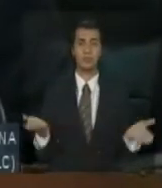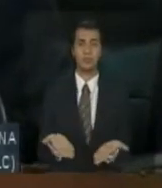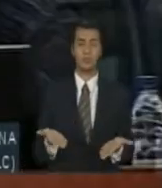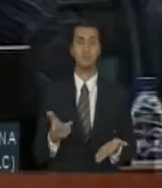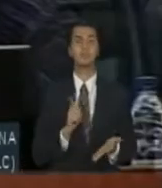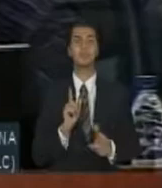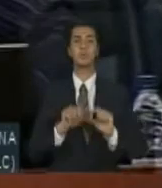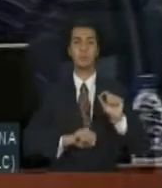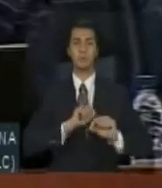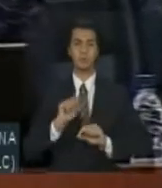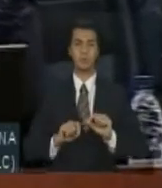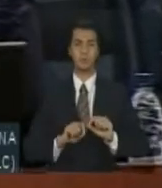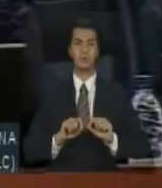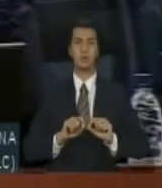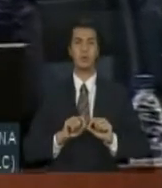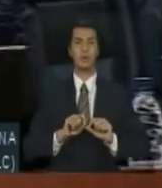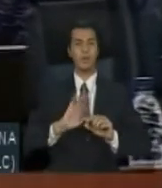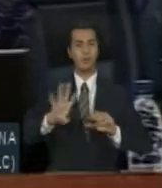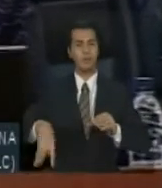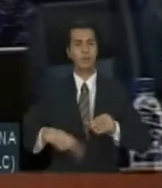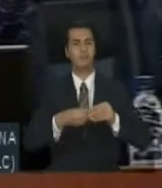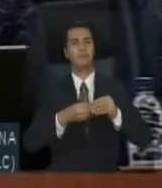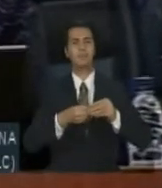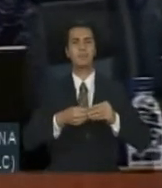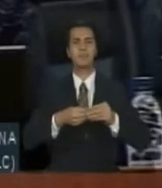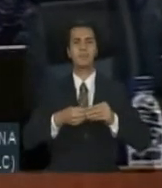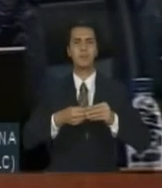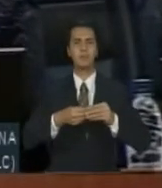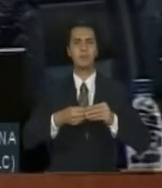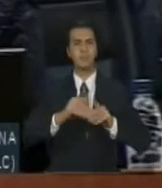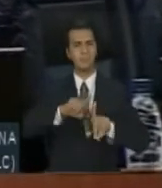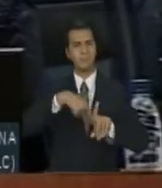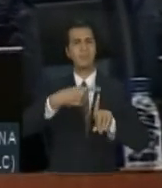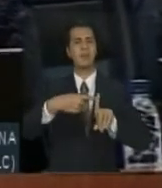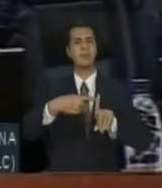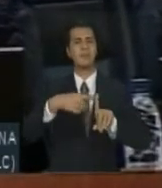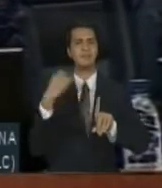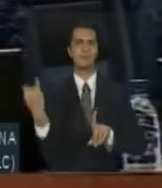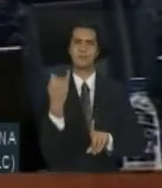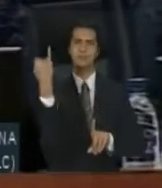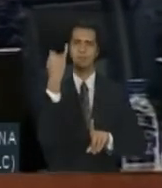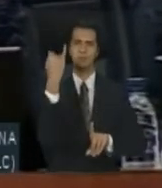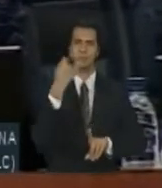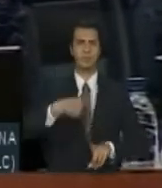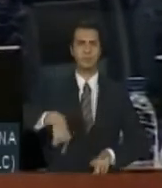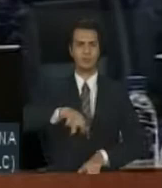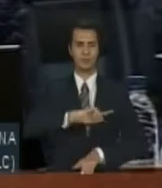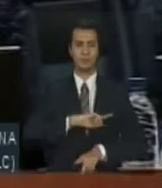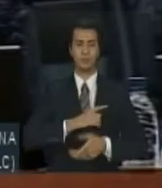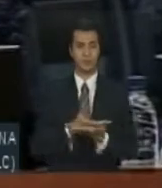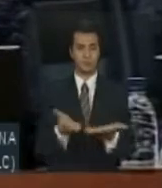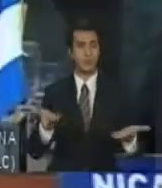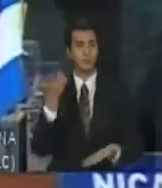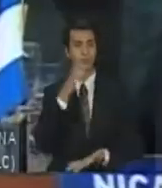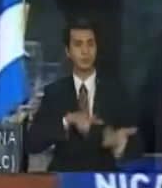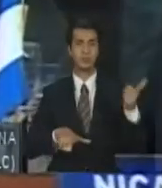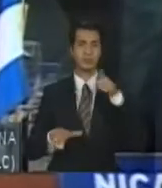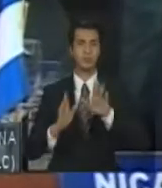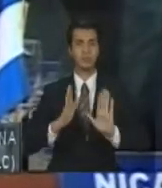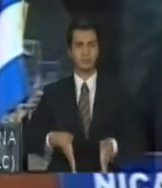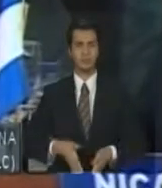agregando uma dimensão de grande significado a nosso patrimônio de realizações